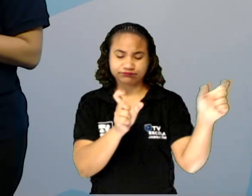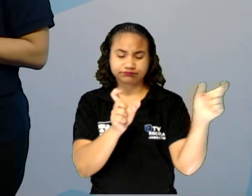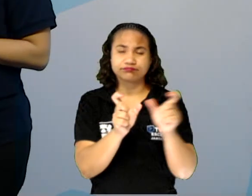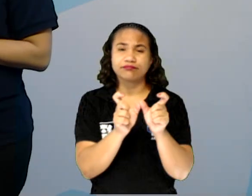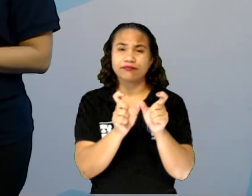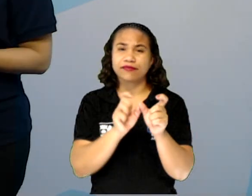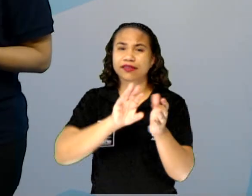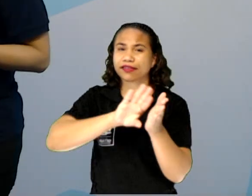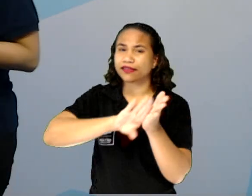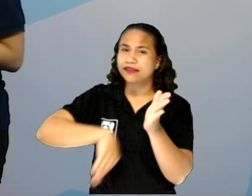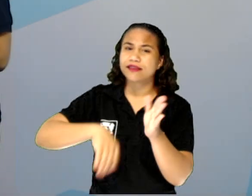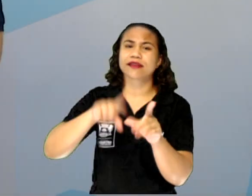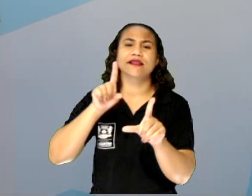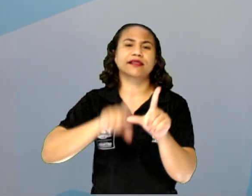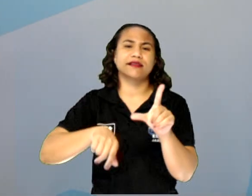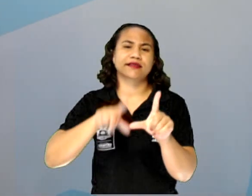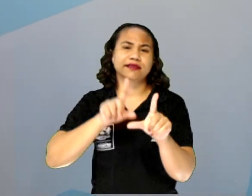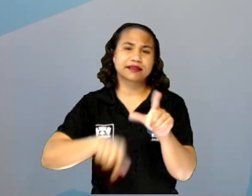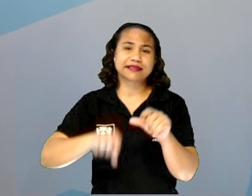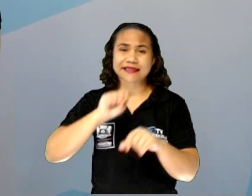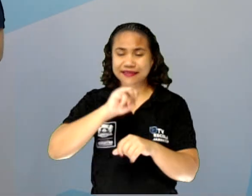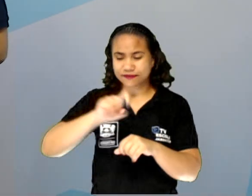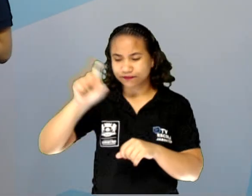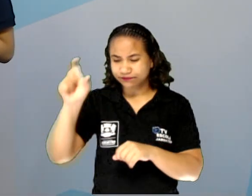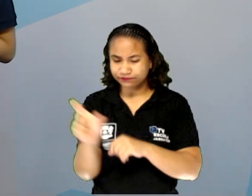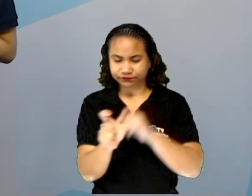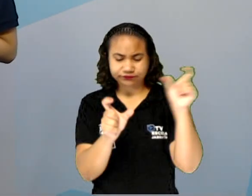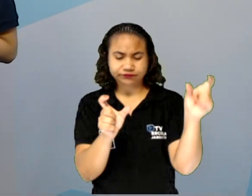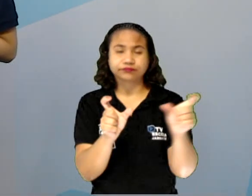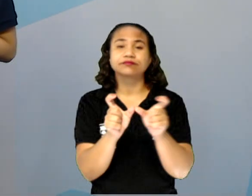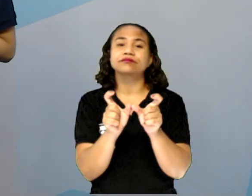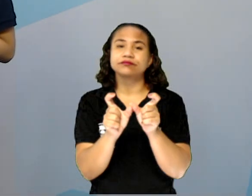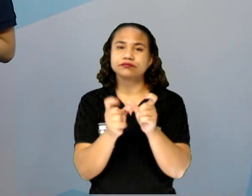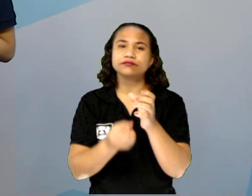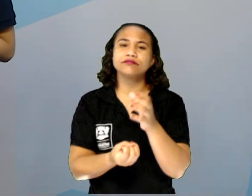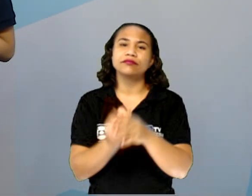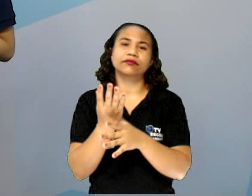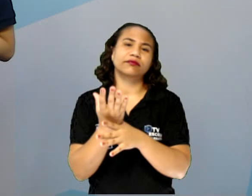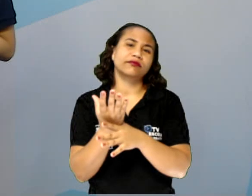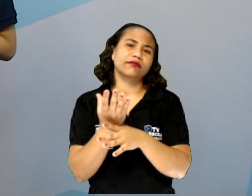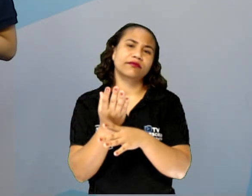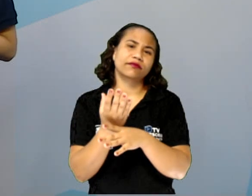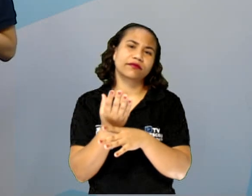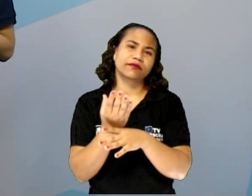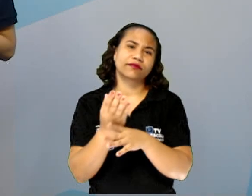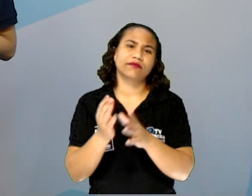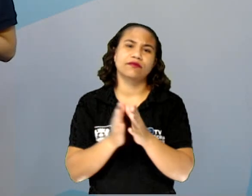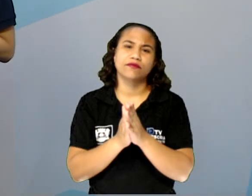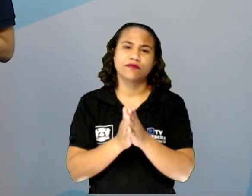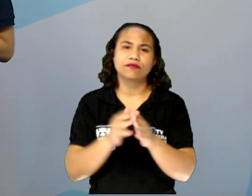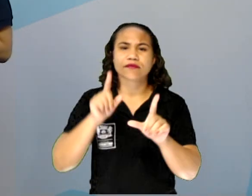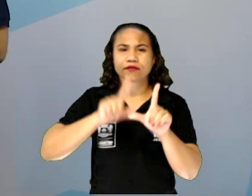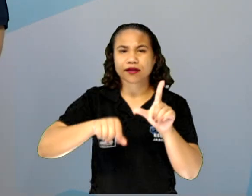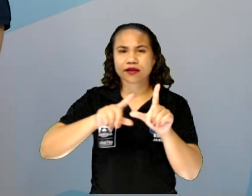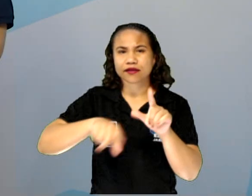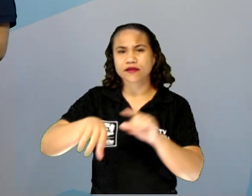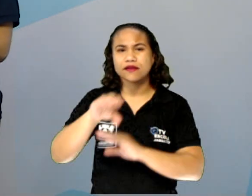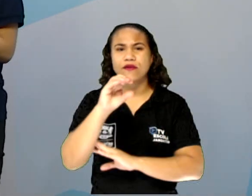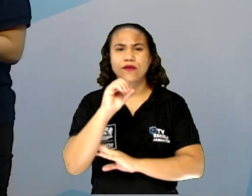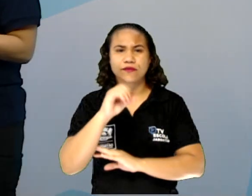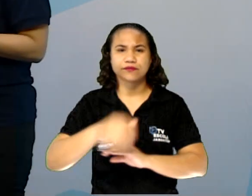uma letra. E quando a gente junta o verbo com a negação, quem sai é o O, a letra O,